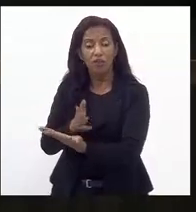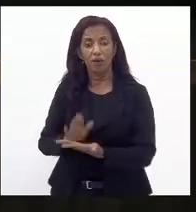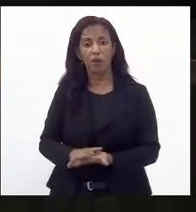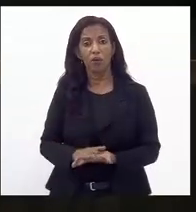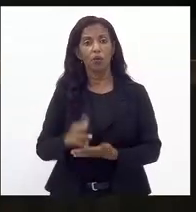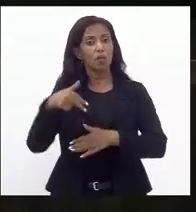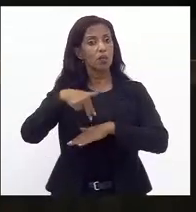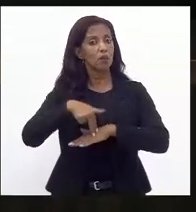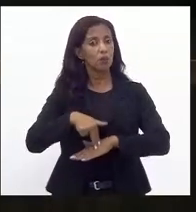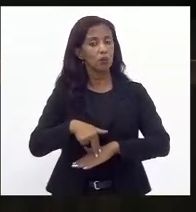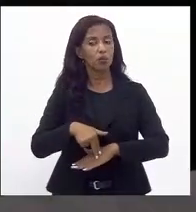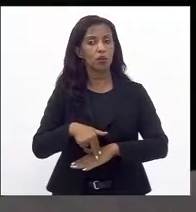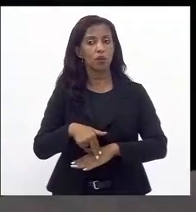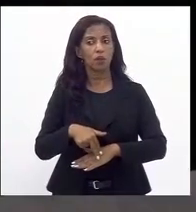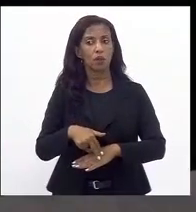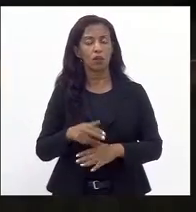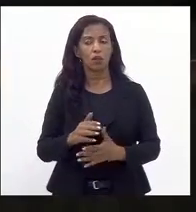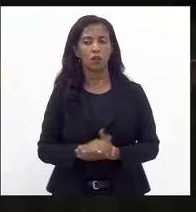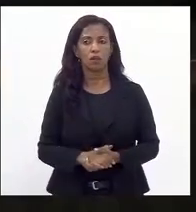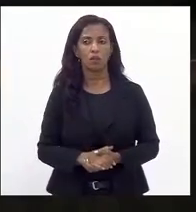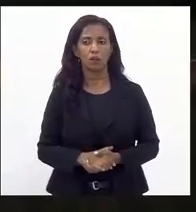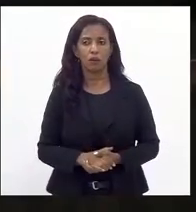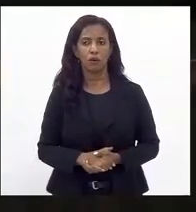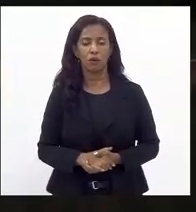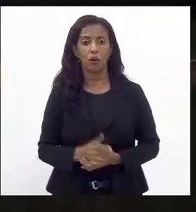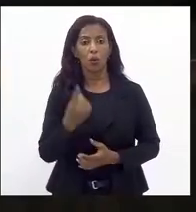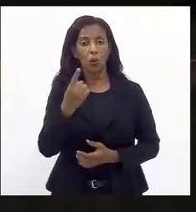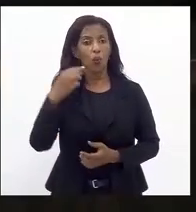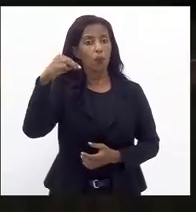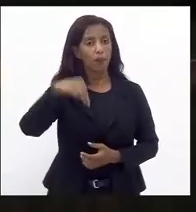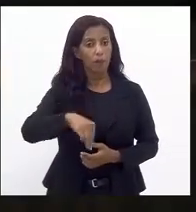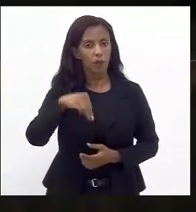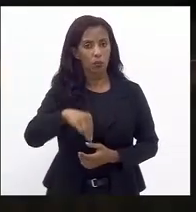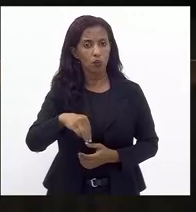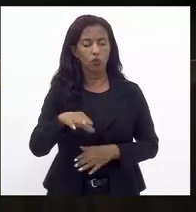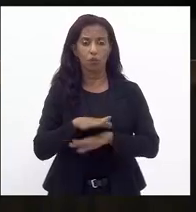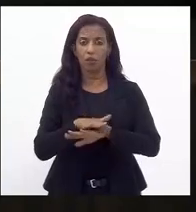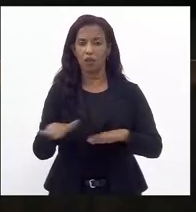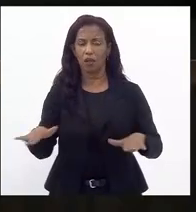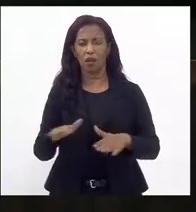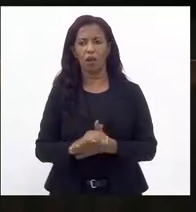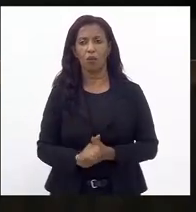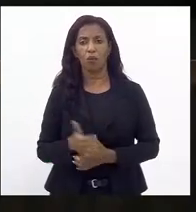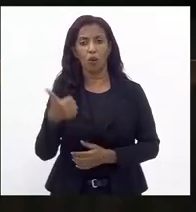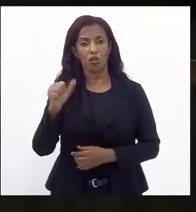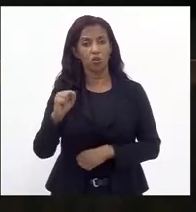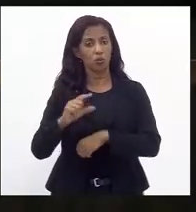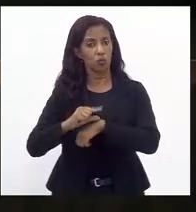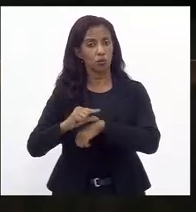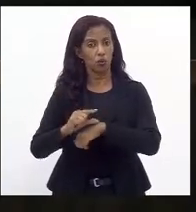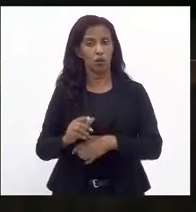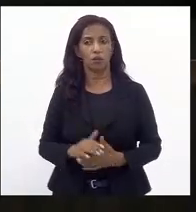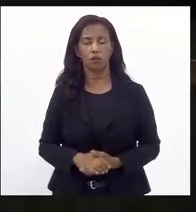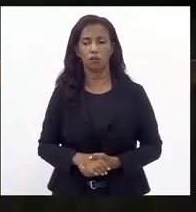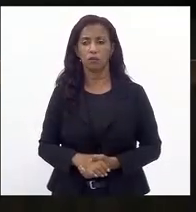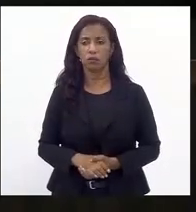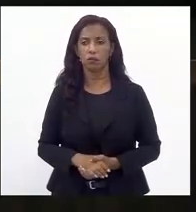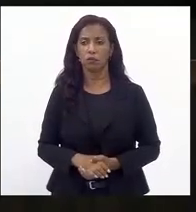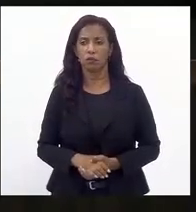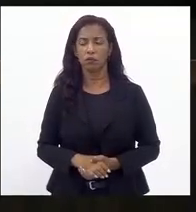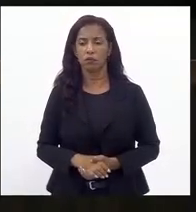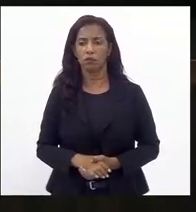falou na Tribuna eu vou trabalhando aqui é para um minuto e a gente vai encerrar às dezoito horas